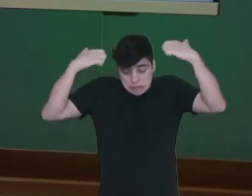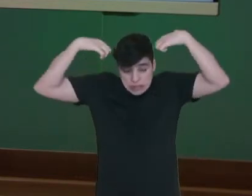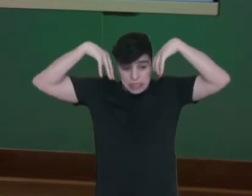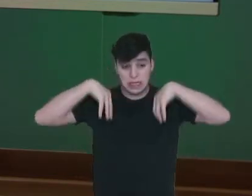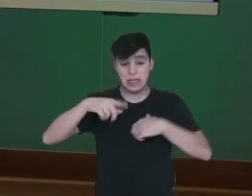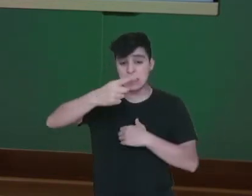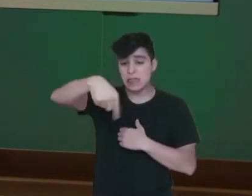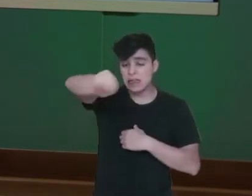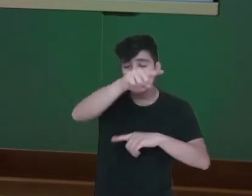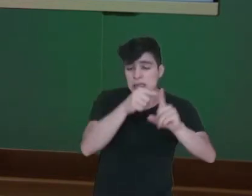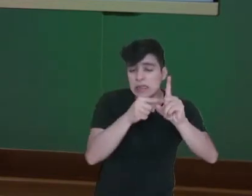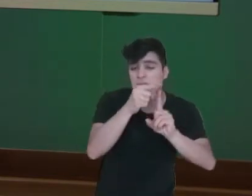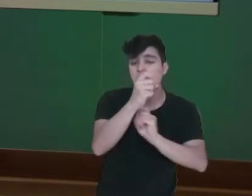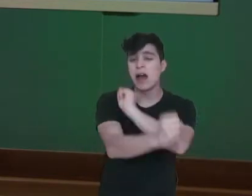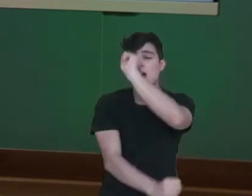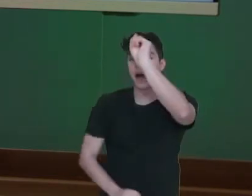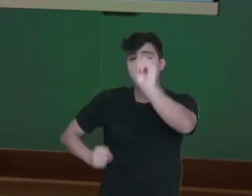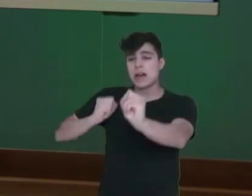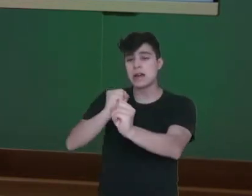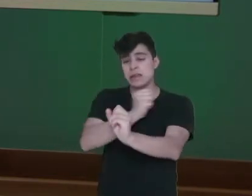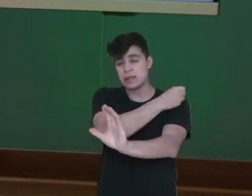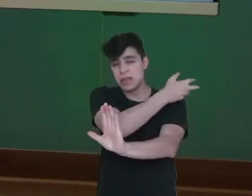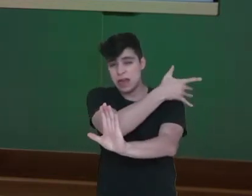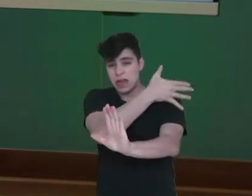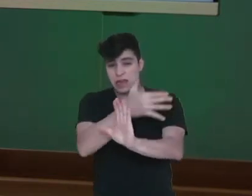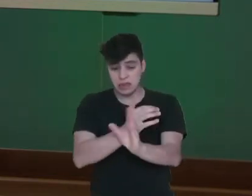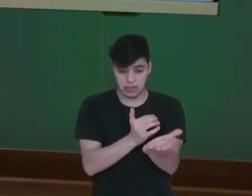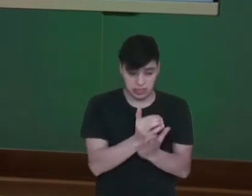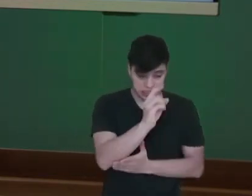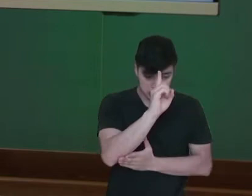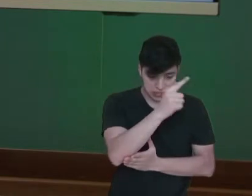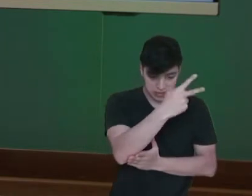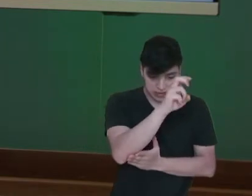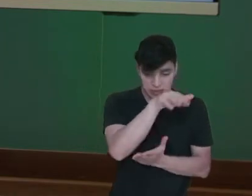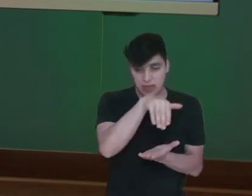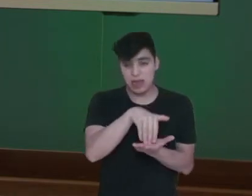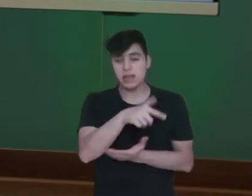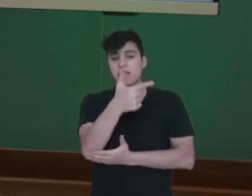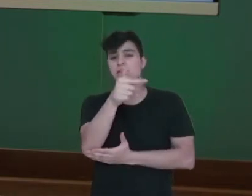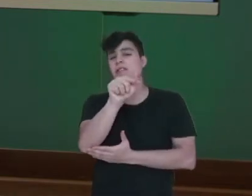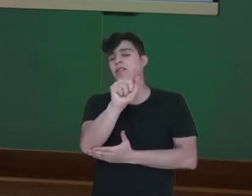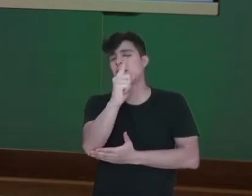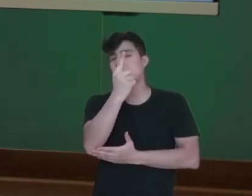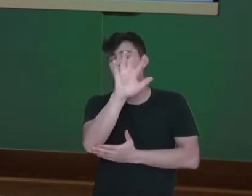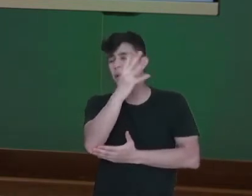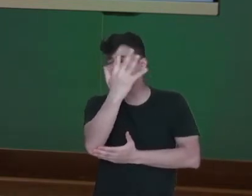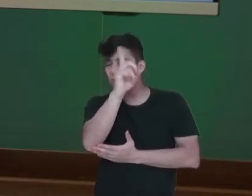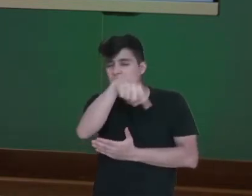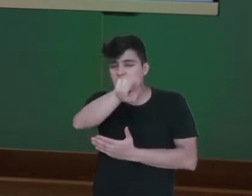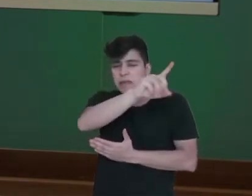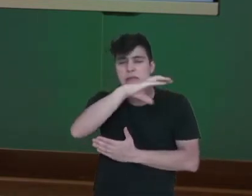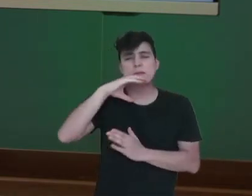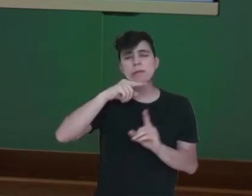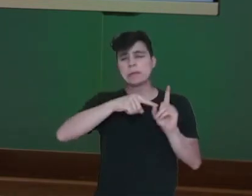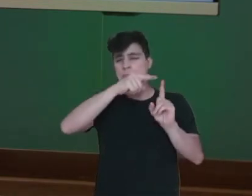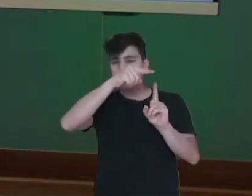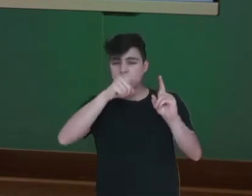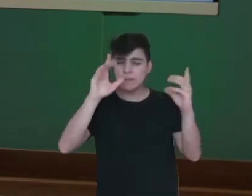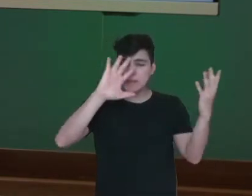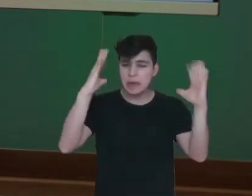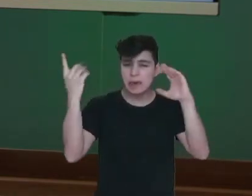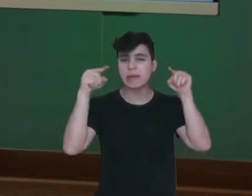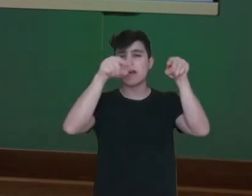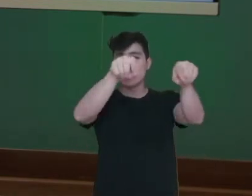são altas o ano todo, né, de 25 a 27 graus é a média de temperatura do